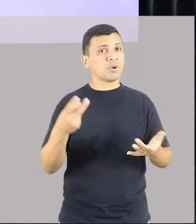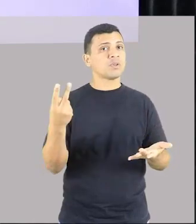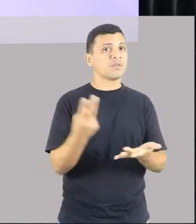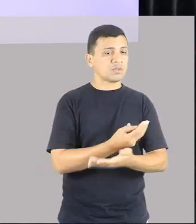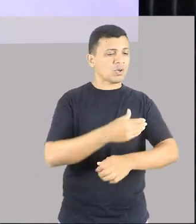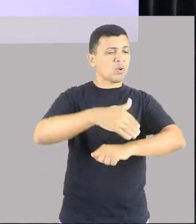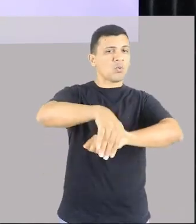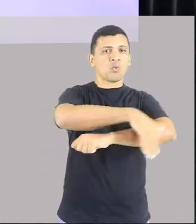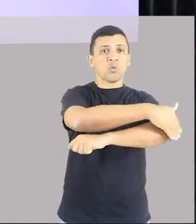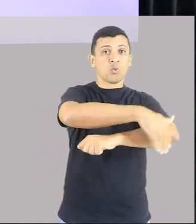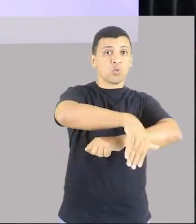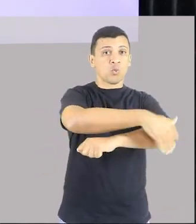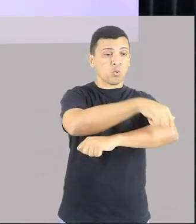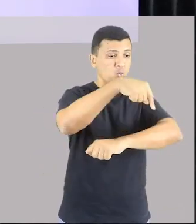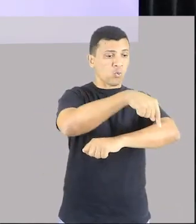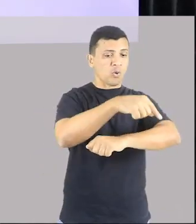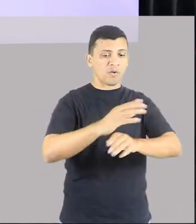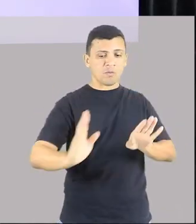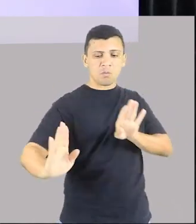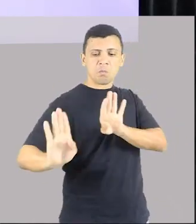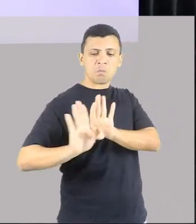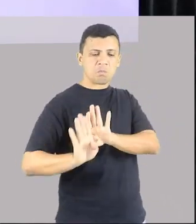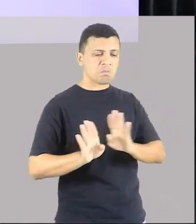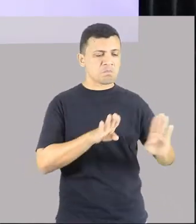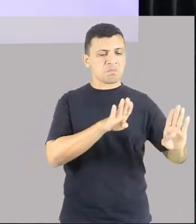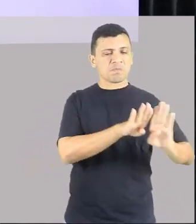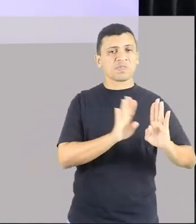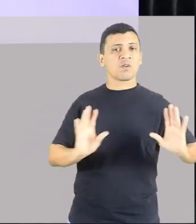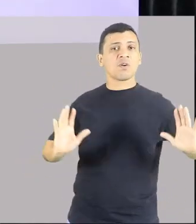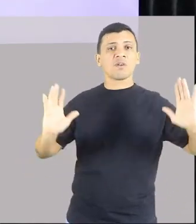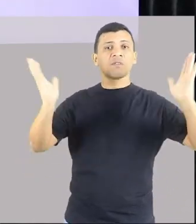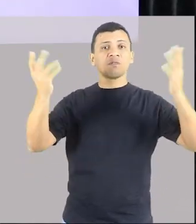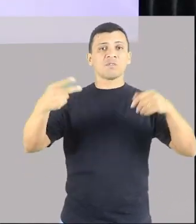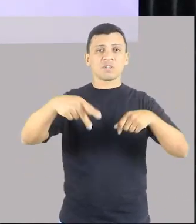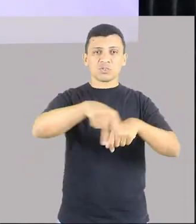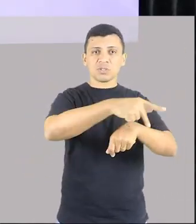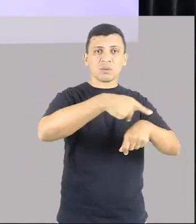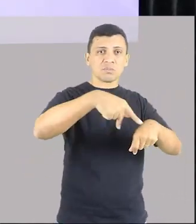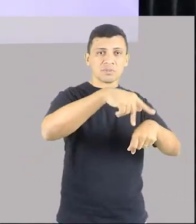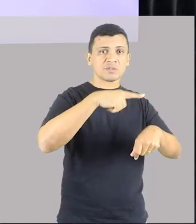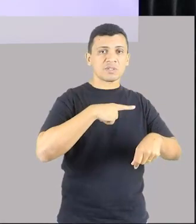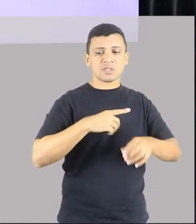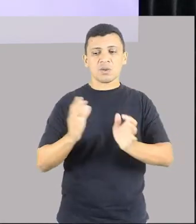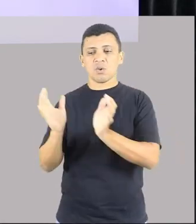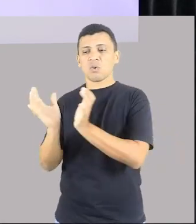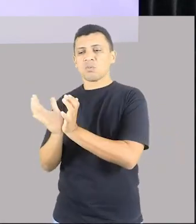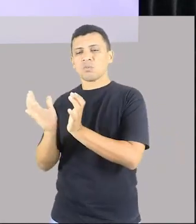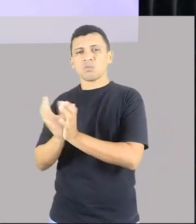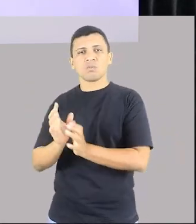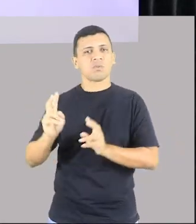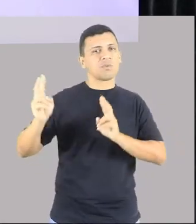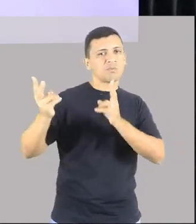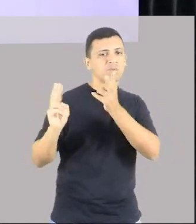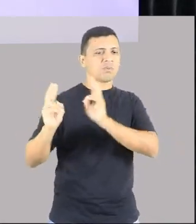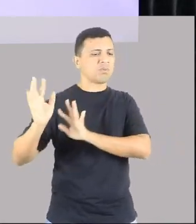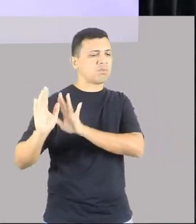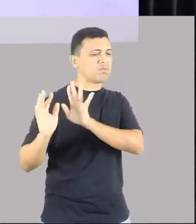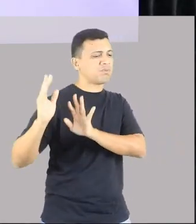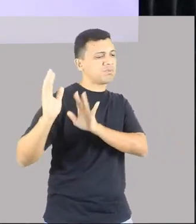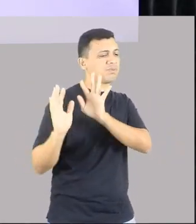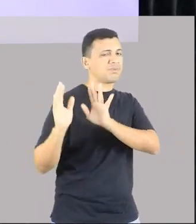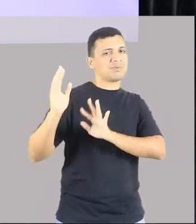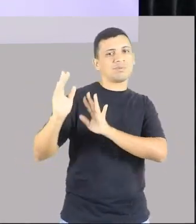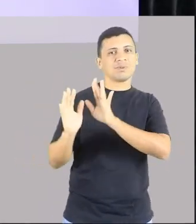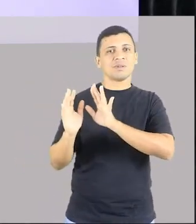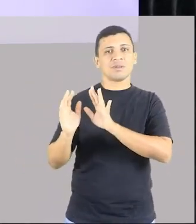rua, para que se faça uma festa na praça, para que se tenha um bloco itinerante, um bloco de carnaval. O